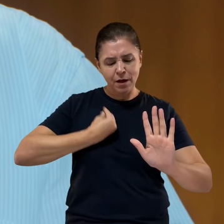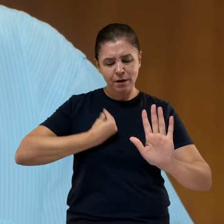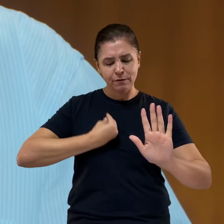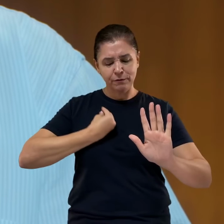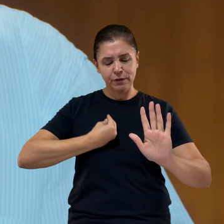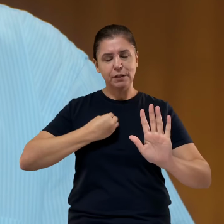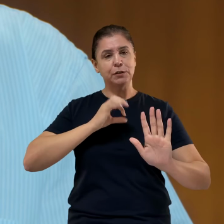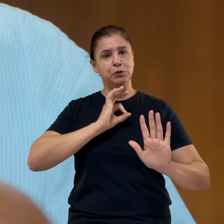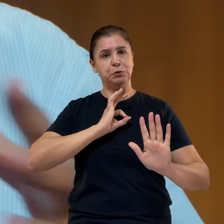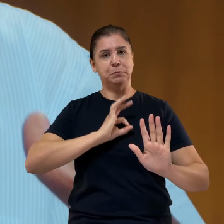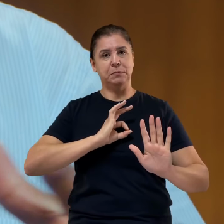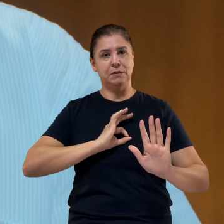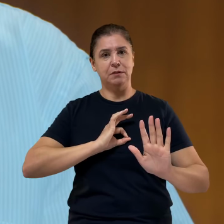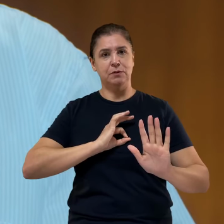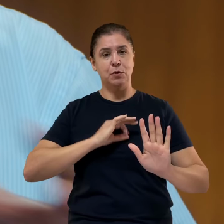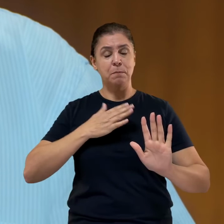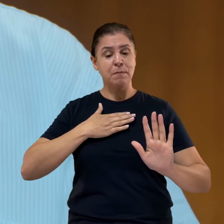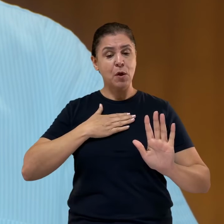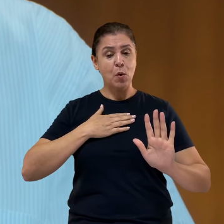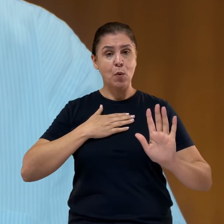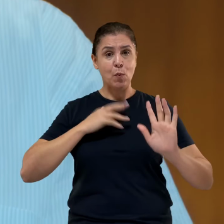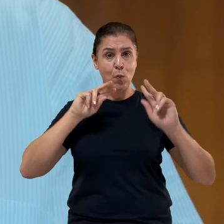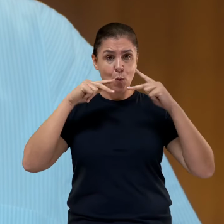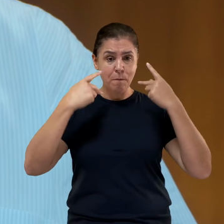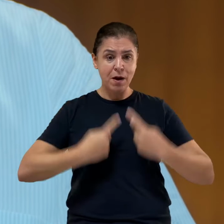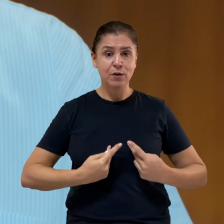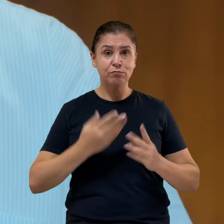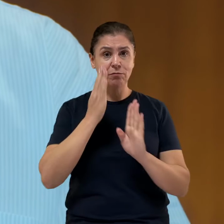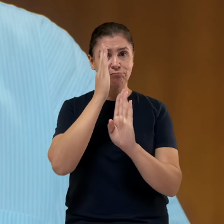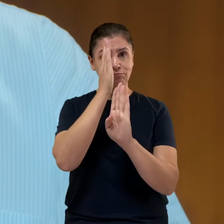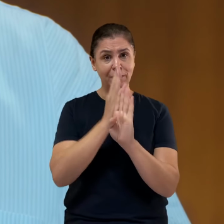é muito determinada pelo meu lado humano,